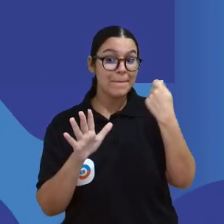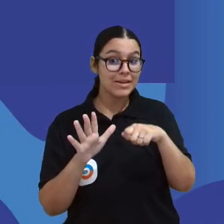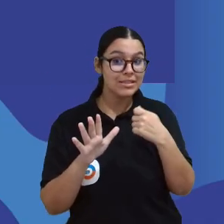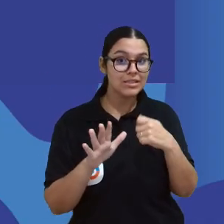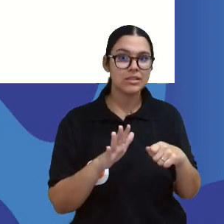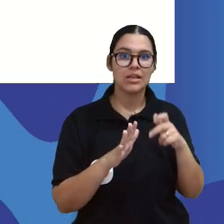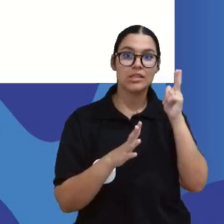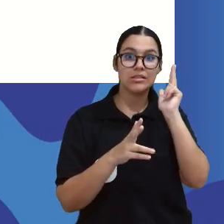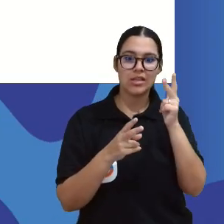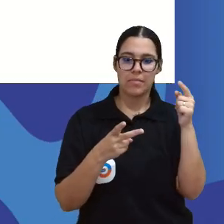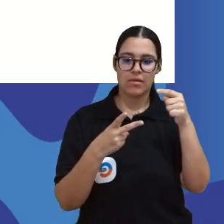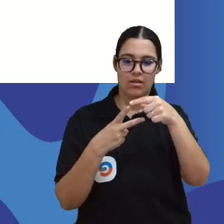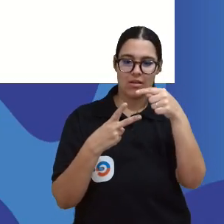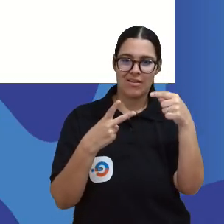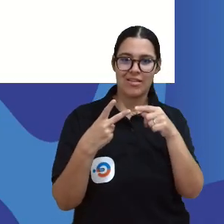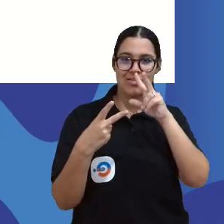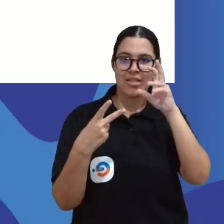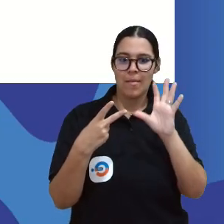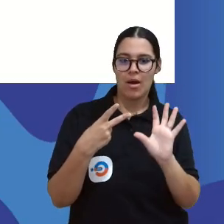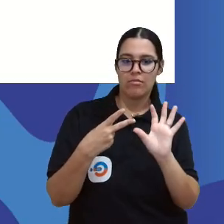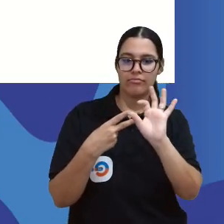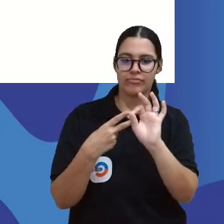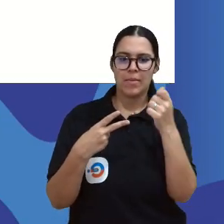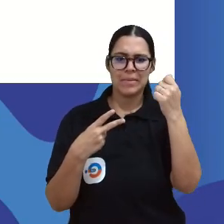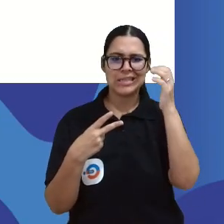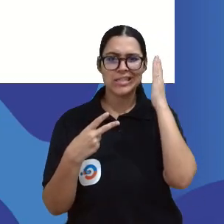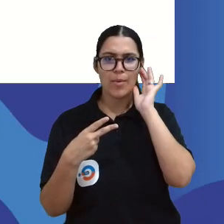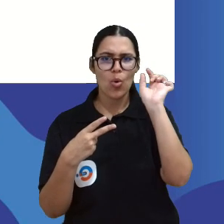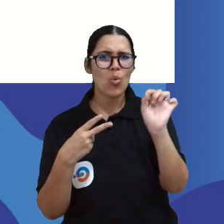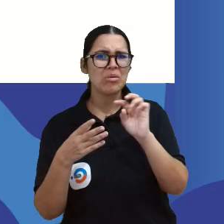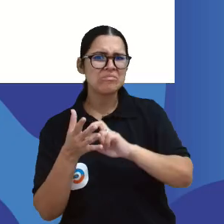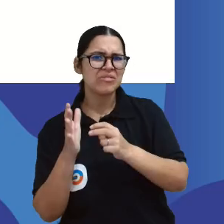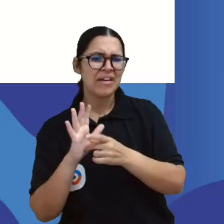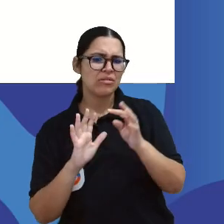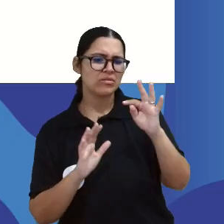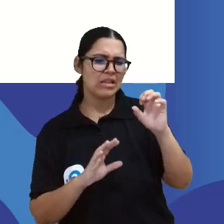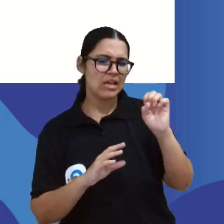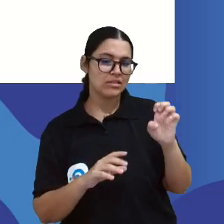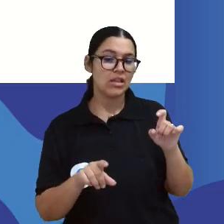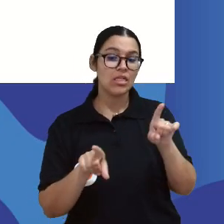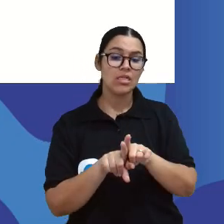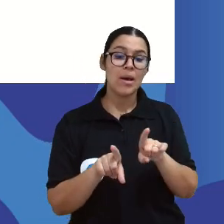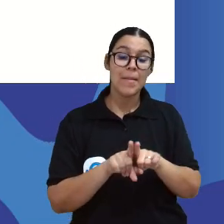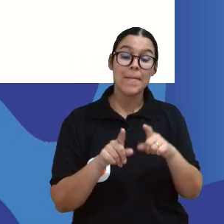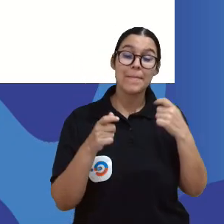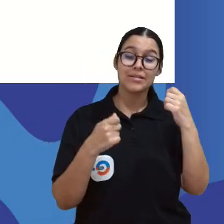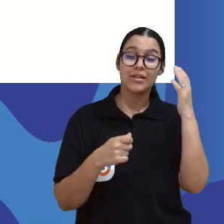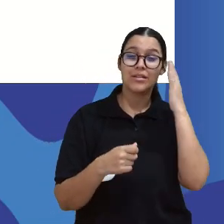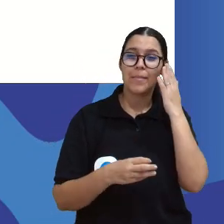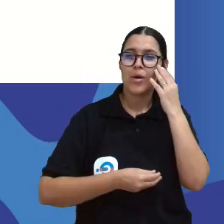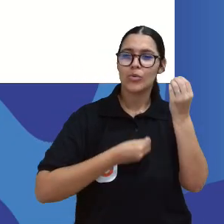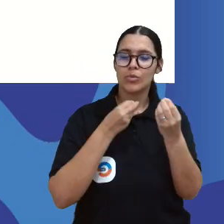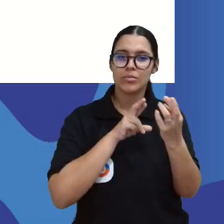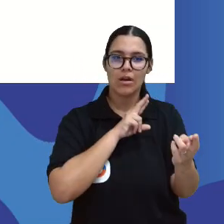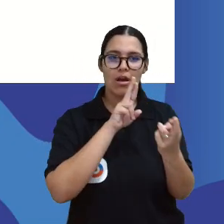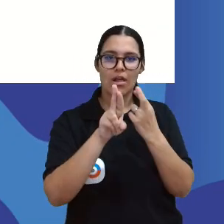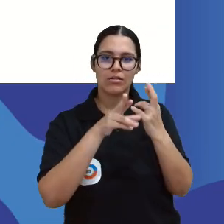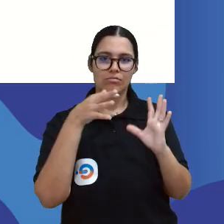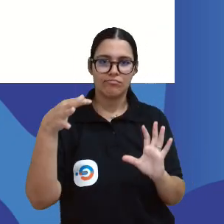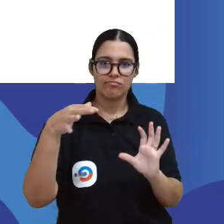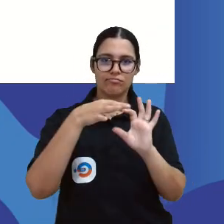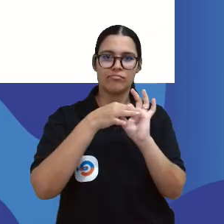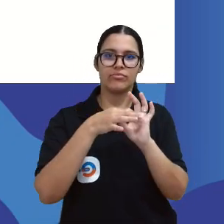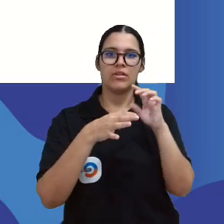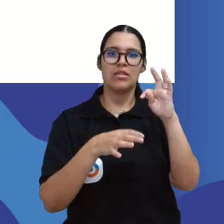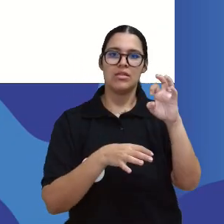outro, tá? Então, a gente precisa saber o que é tese e a gente também precisa saber o que é essa relação. Que relação é